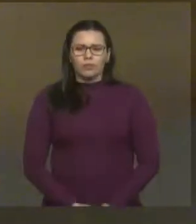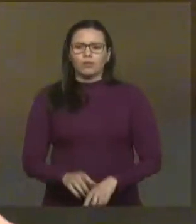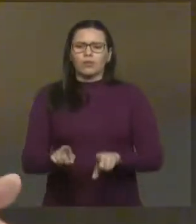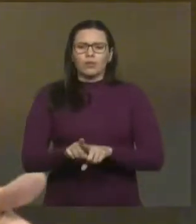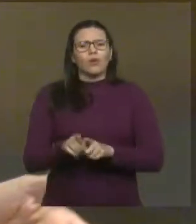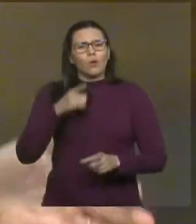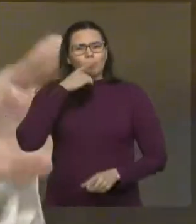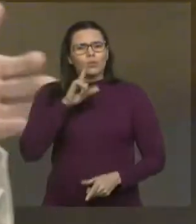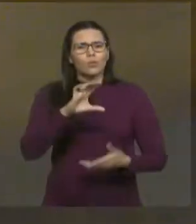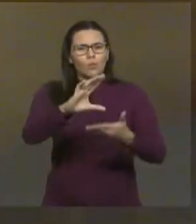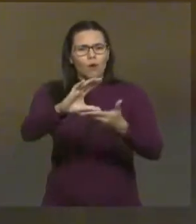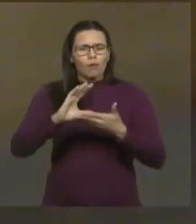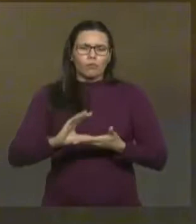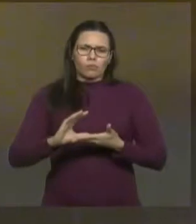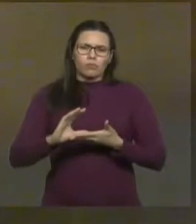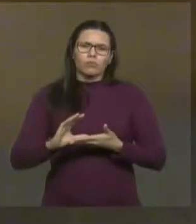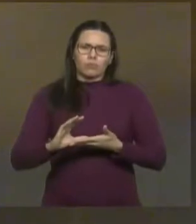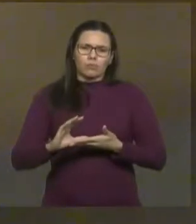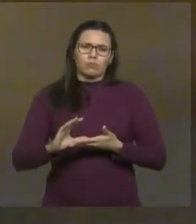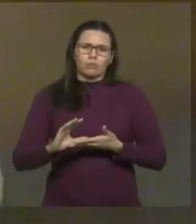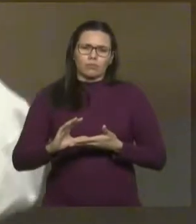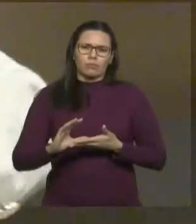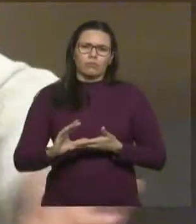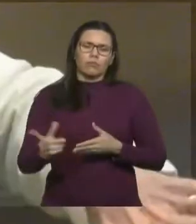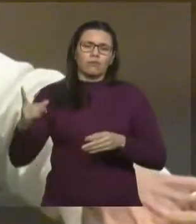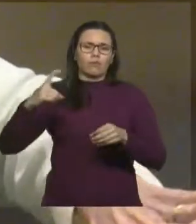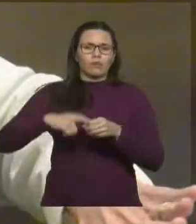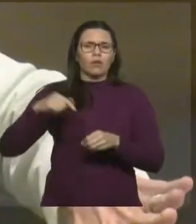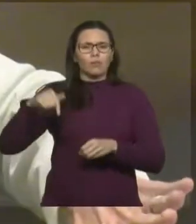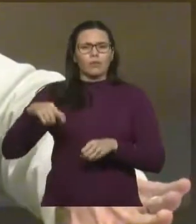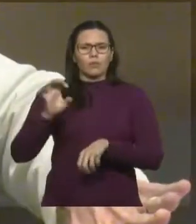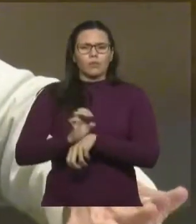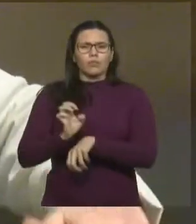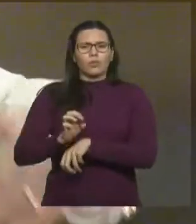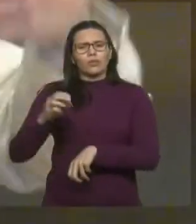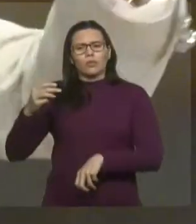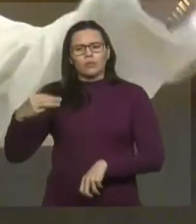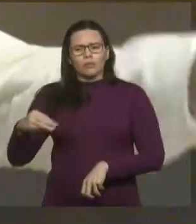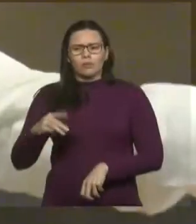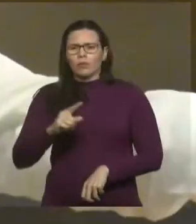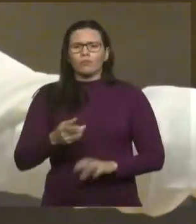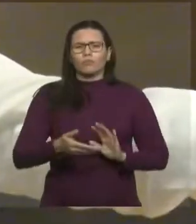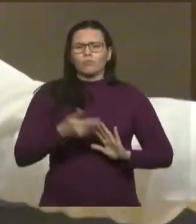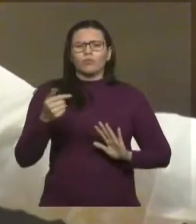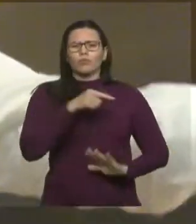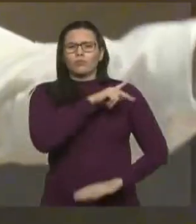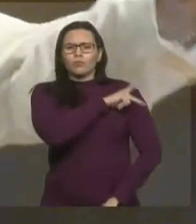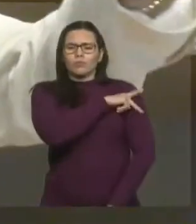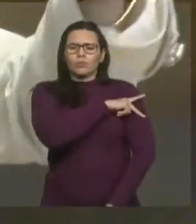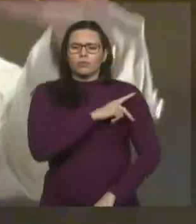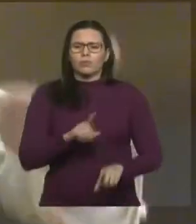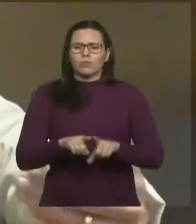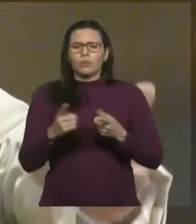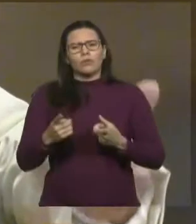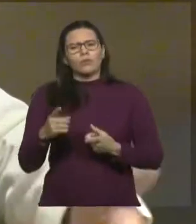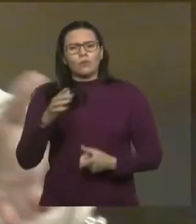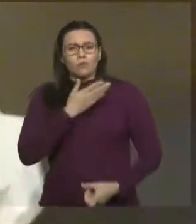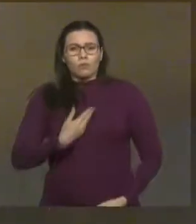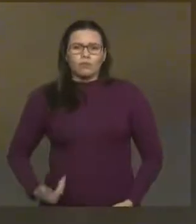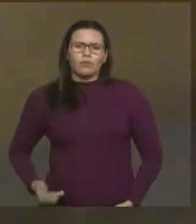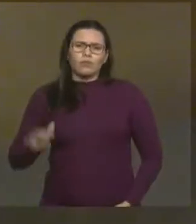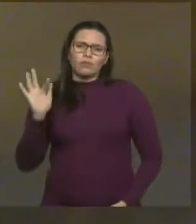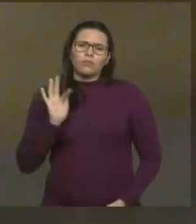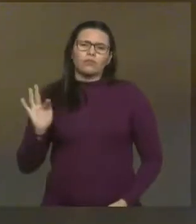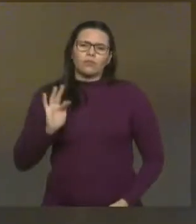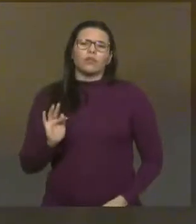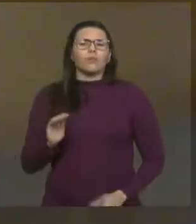Estado do Maranhão, para voltarem para cá, não tirando do Piauí, mas o governo federal pode acrescentar e